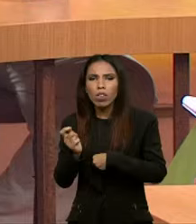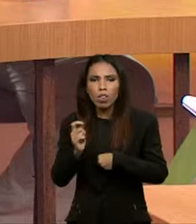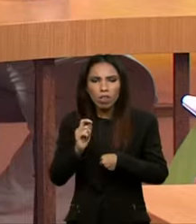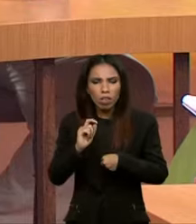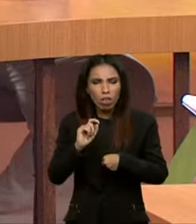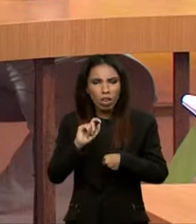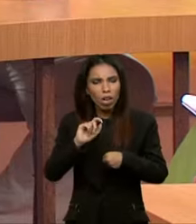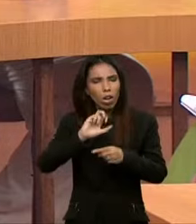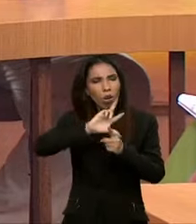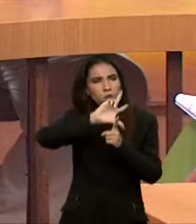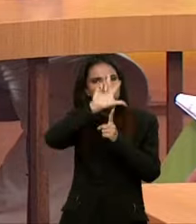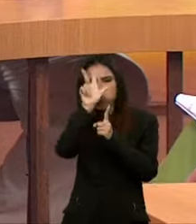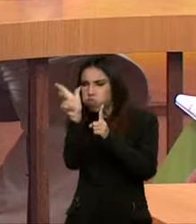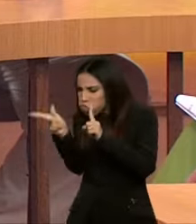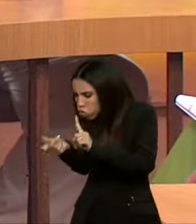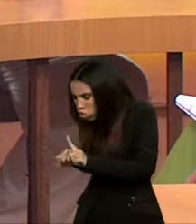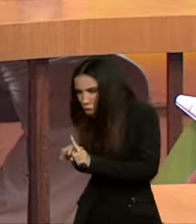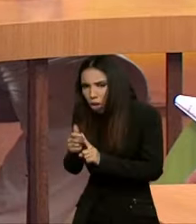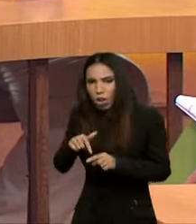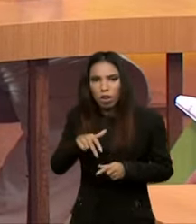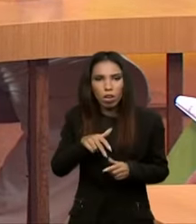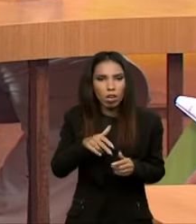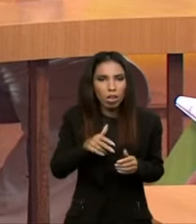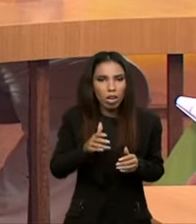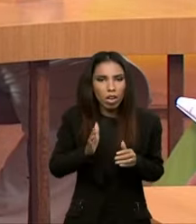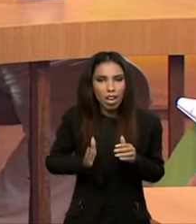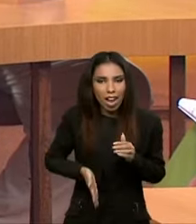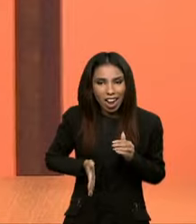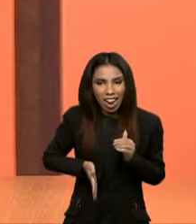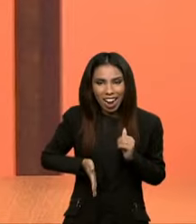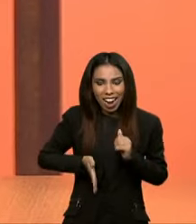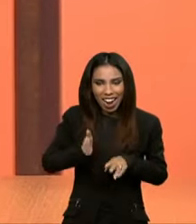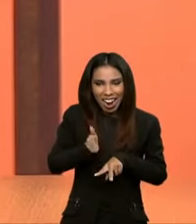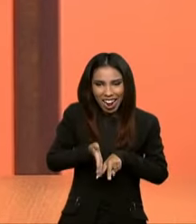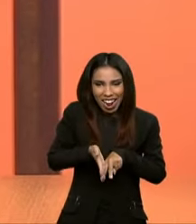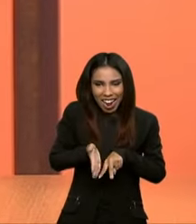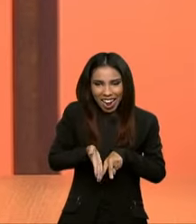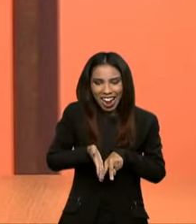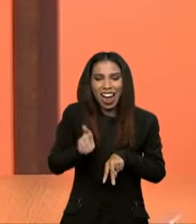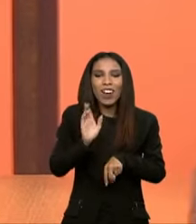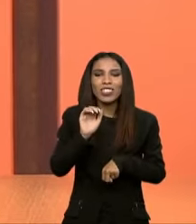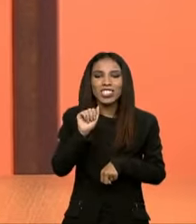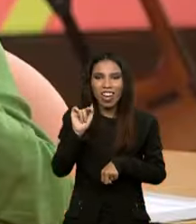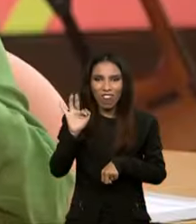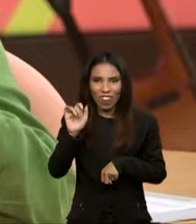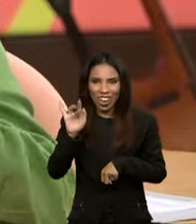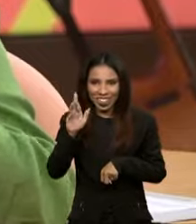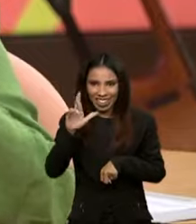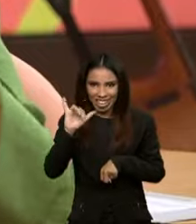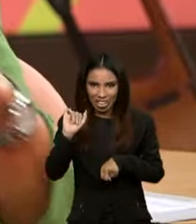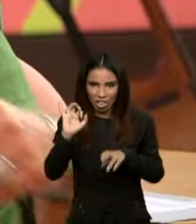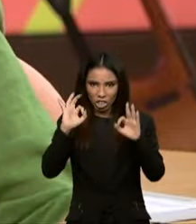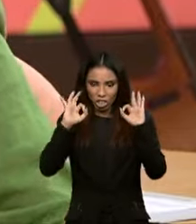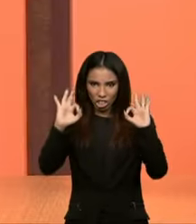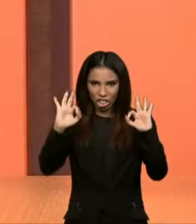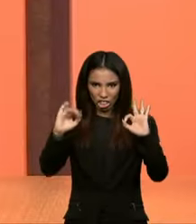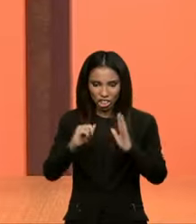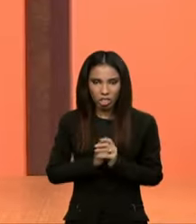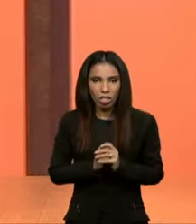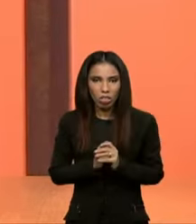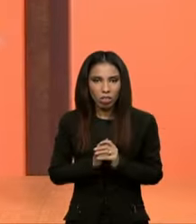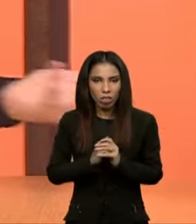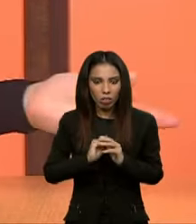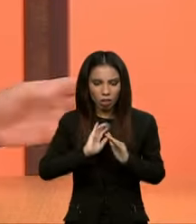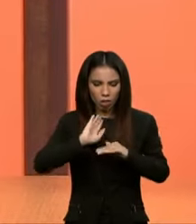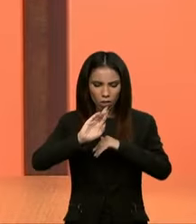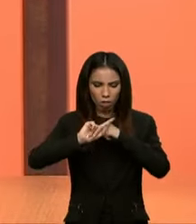cambalhota no corredor e levantei. Eu de calça de alfataria, camisa de botão, não sei o quê. Não, pra frente. Dei a